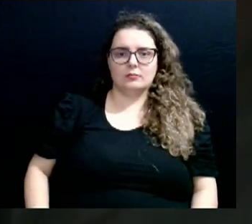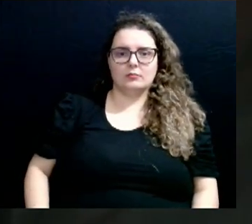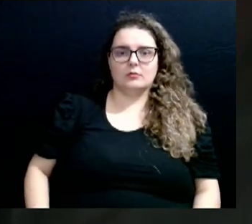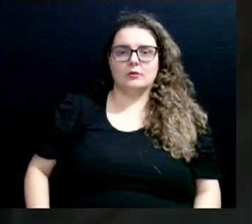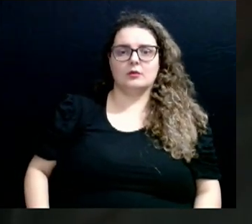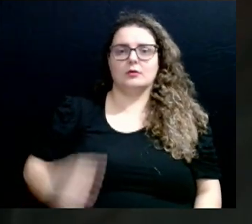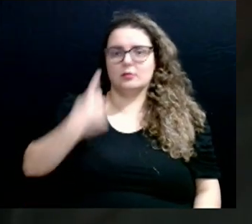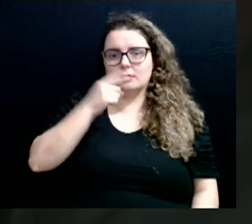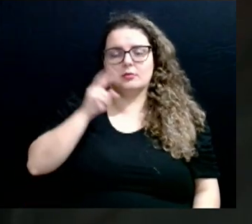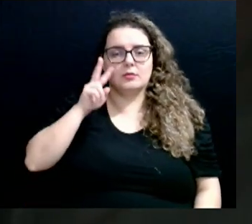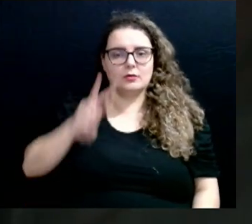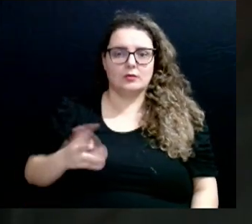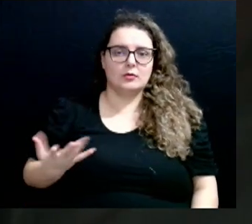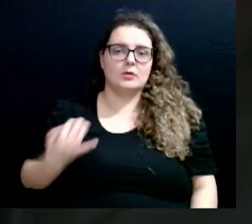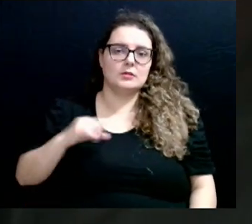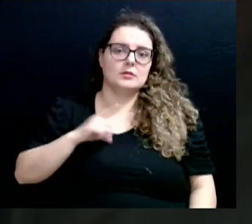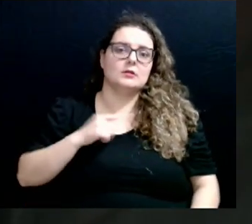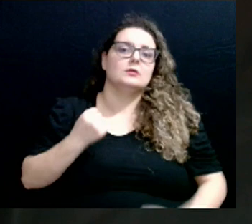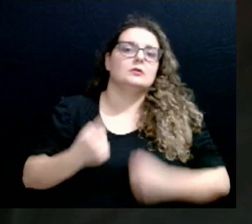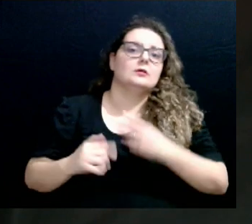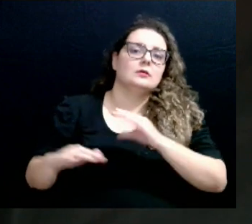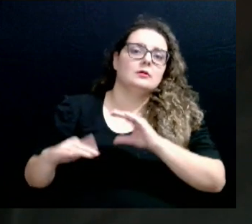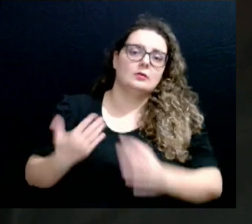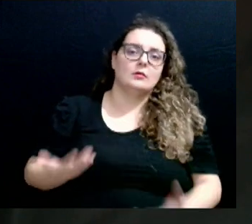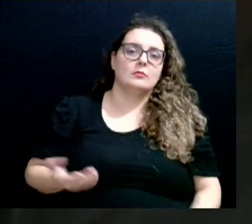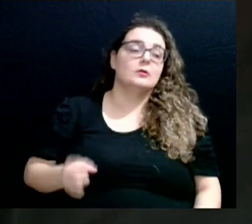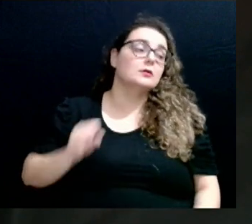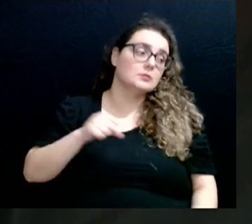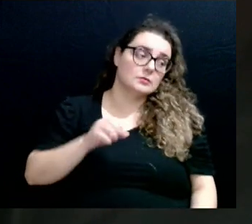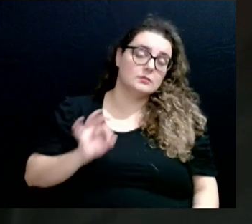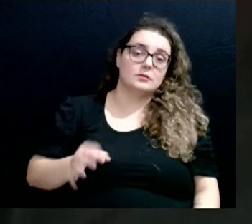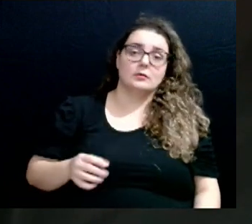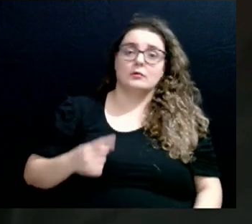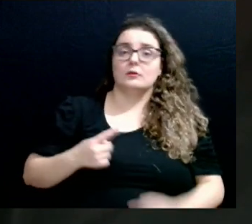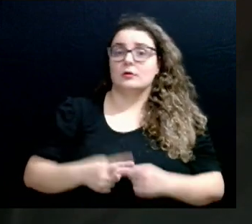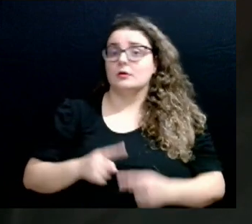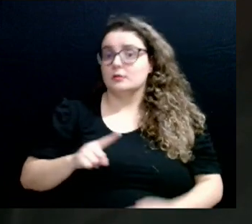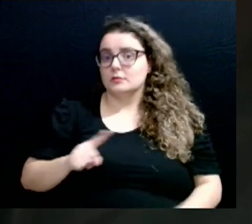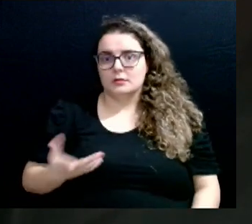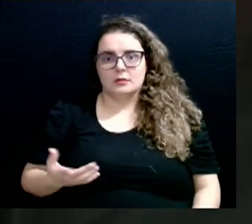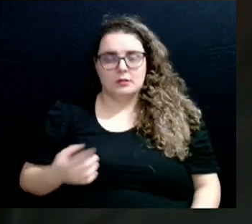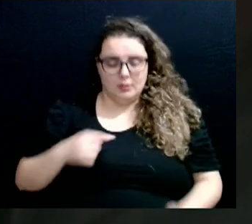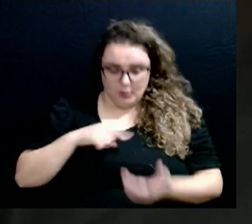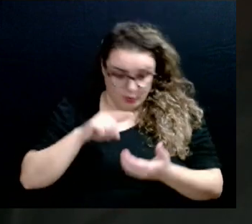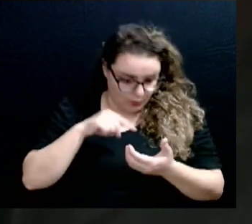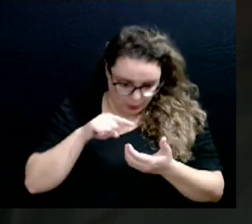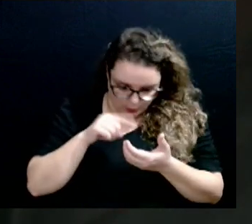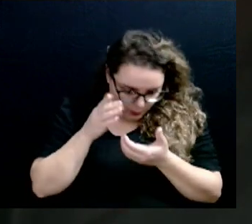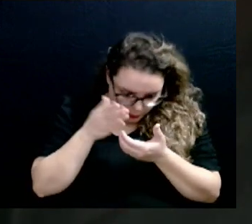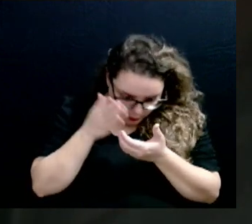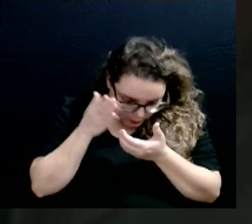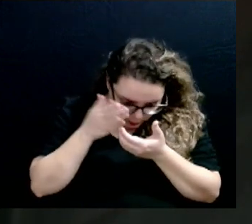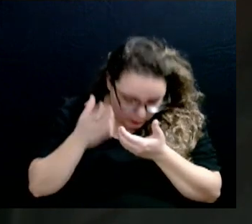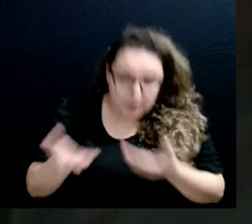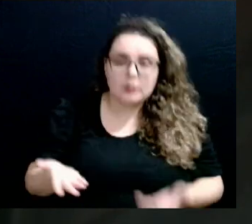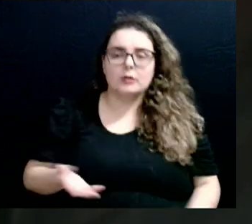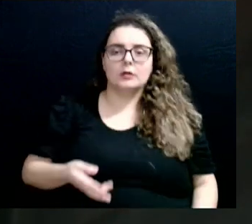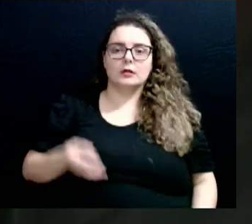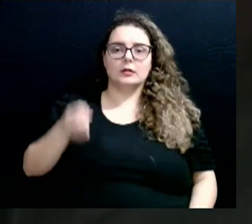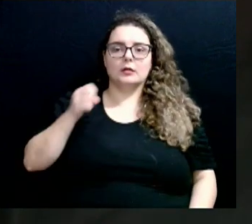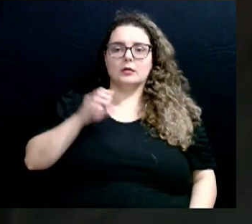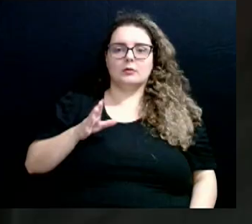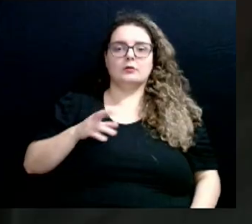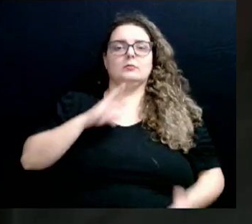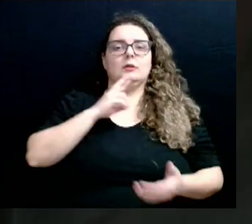pra ver se tem alguma mensagem. Exato. Porque senão, se você ficar, você vai ficar dependente daquilo. E aí, quanto mais você responde, mais você acha que